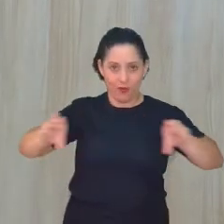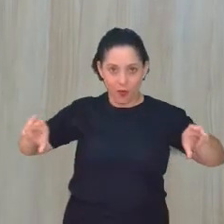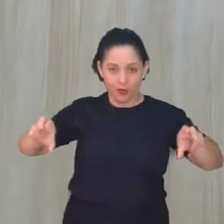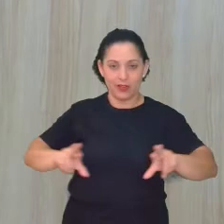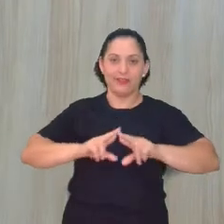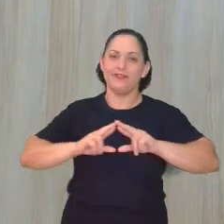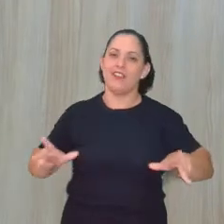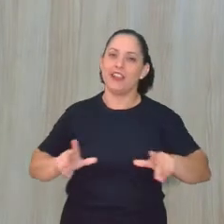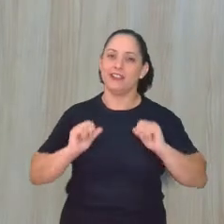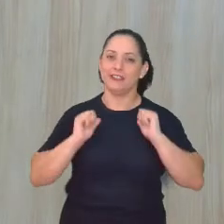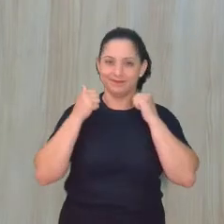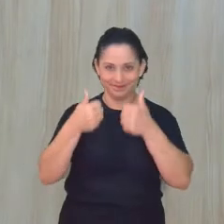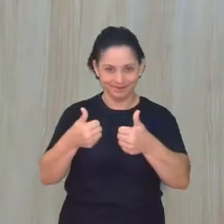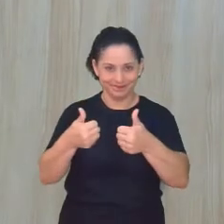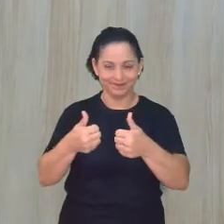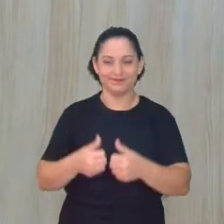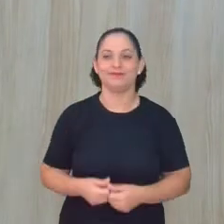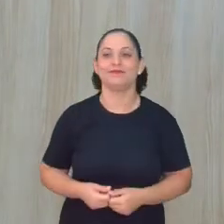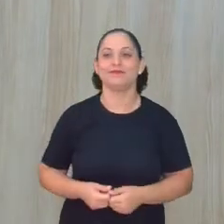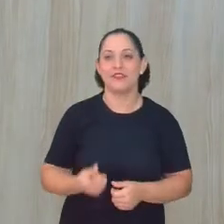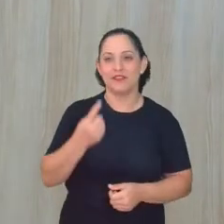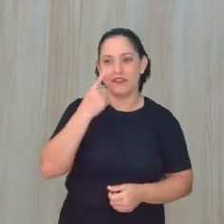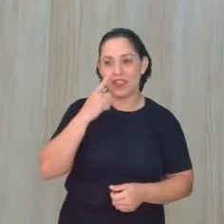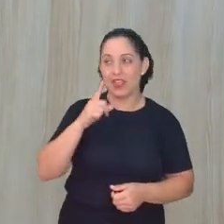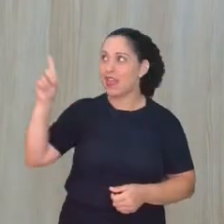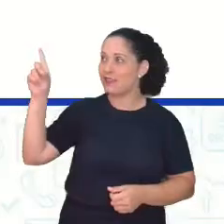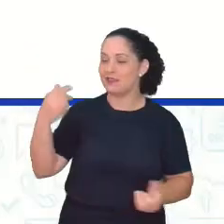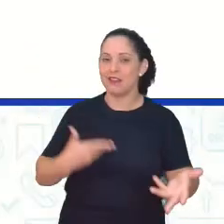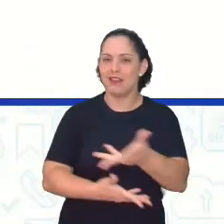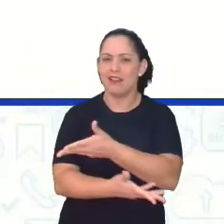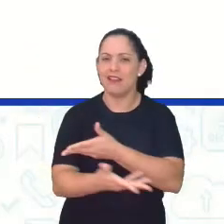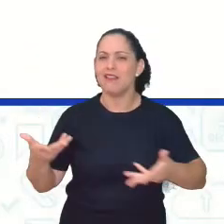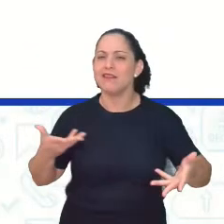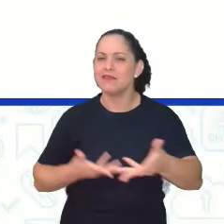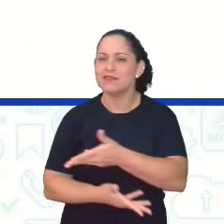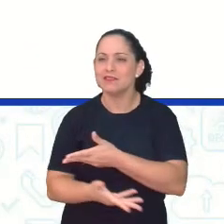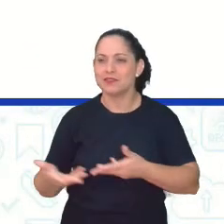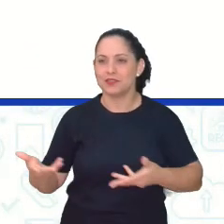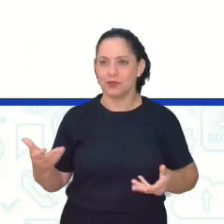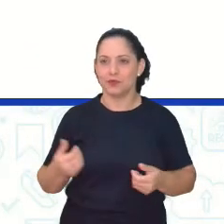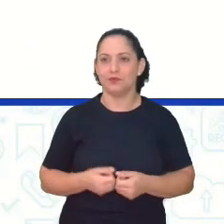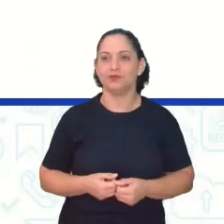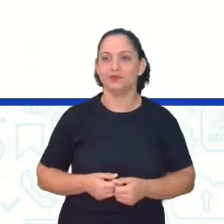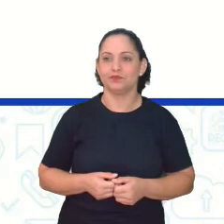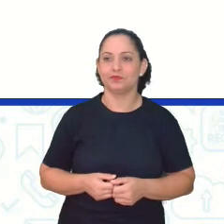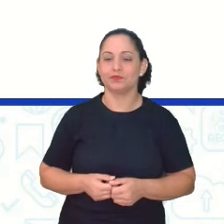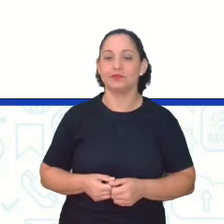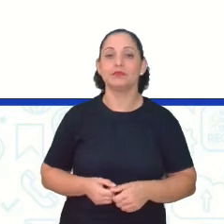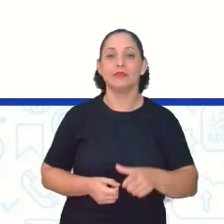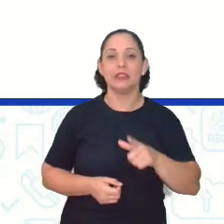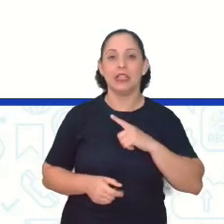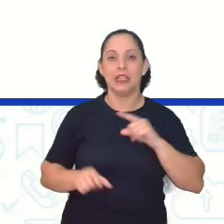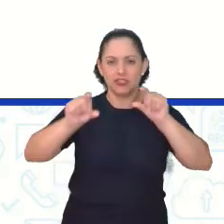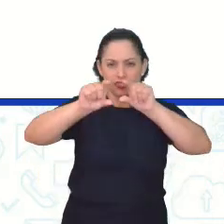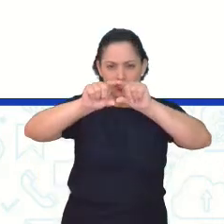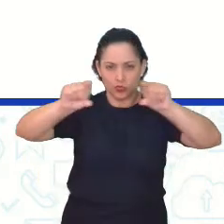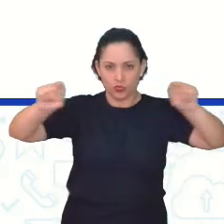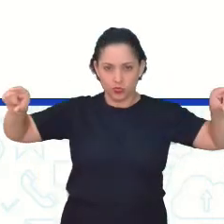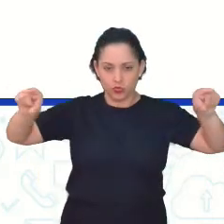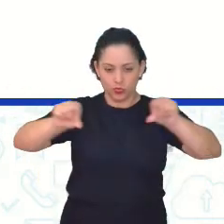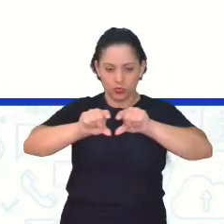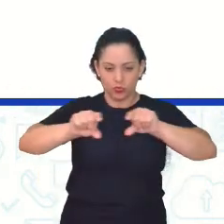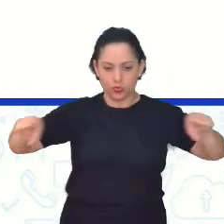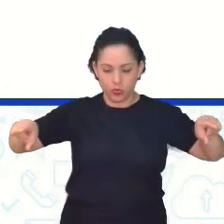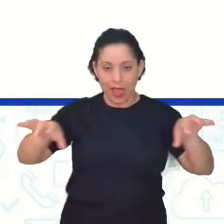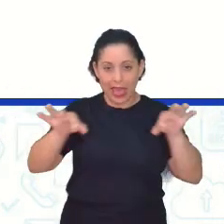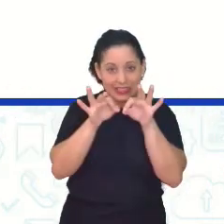diferente. Belezinha? Observe essa relação aqui, ó. Analise o quadro a seguir, que apresenta as distâncias percorridas